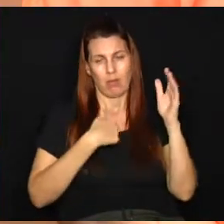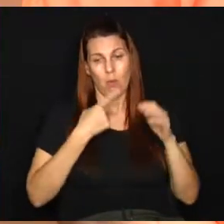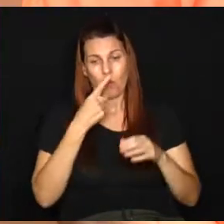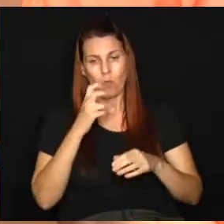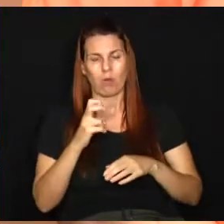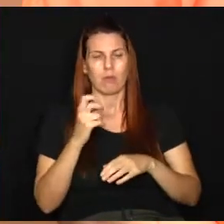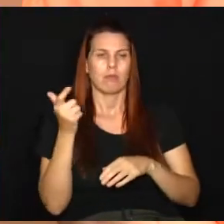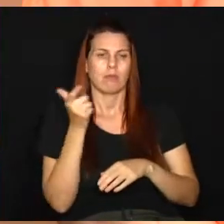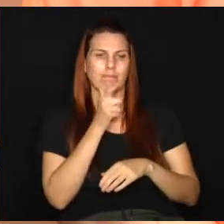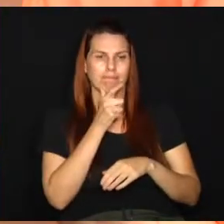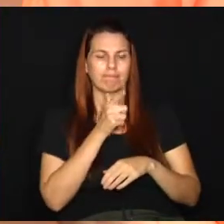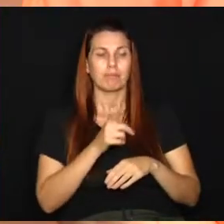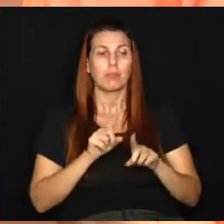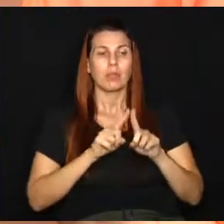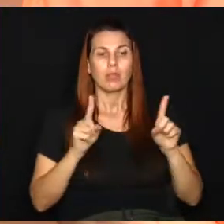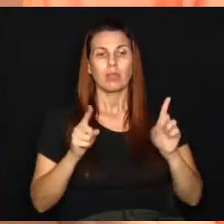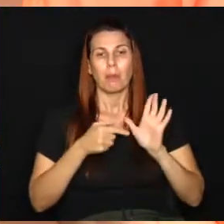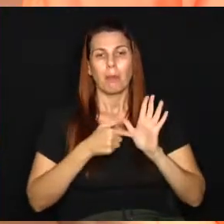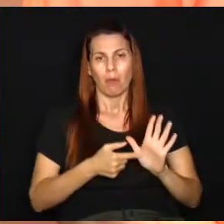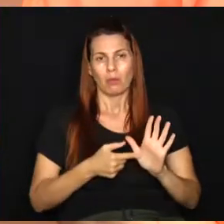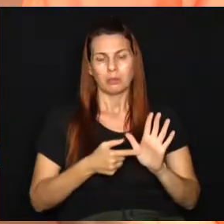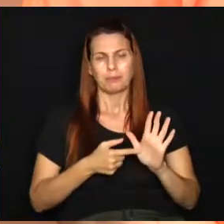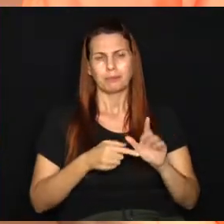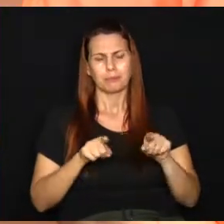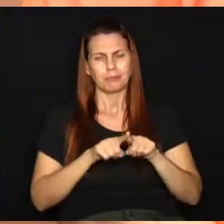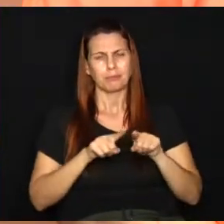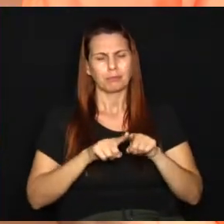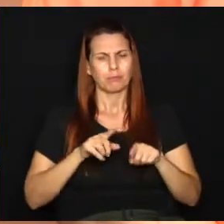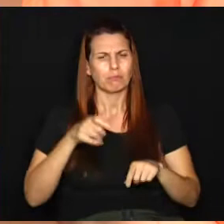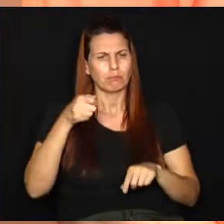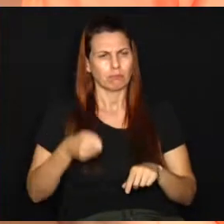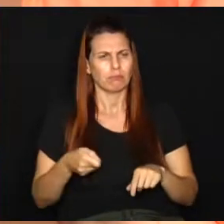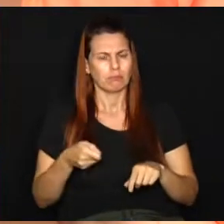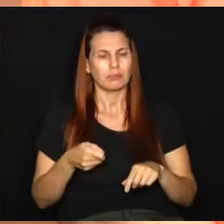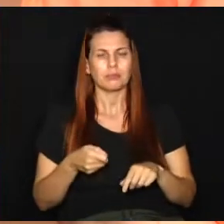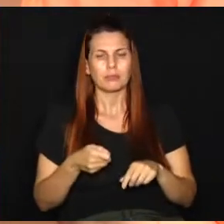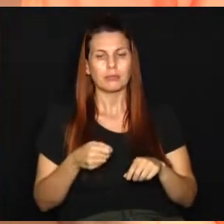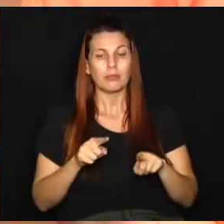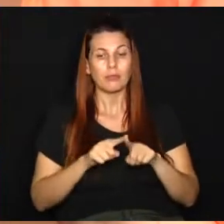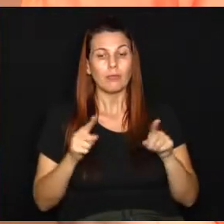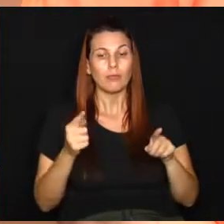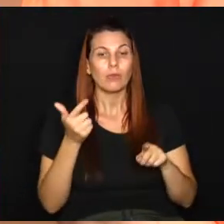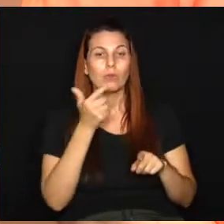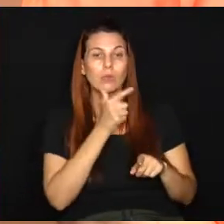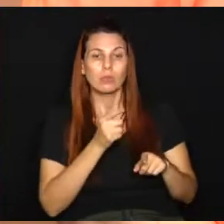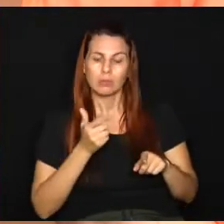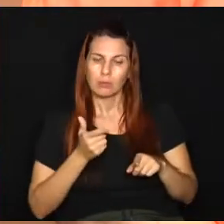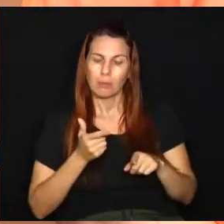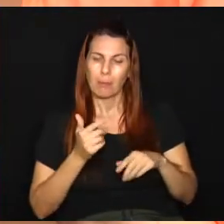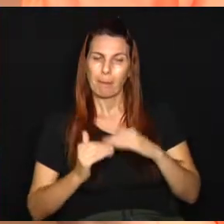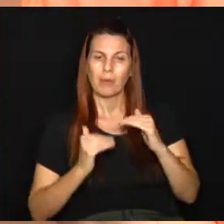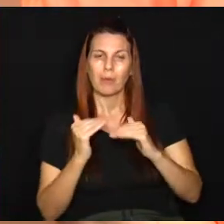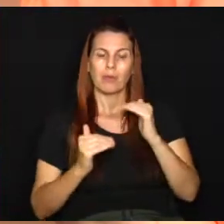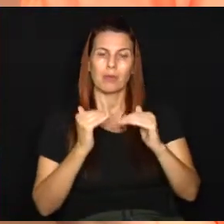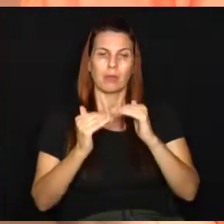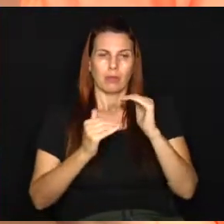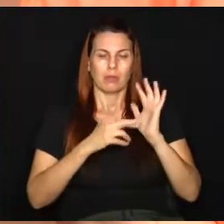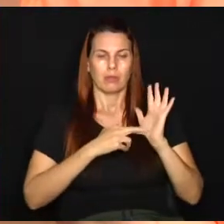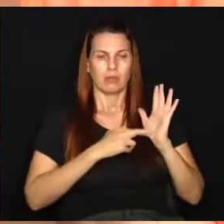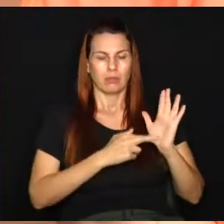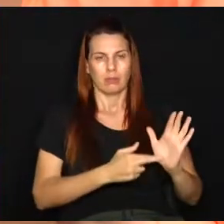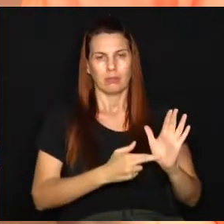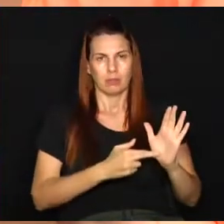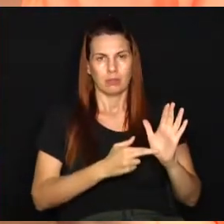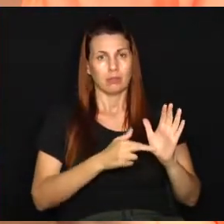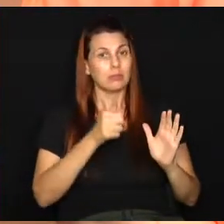de machismo, mas também as mulheres têm avançado no sentido de que é importante a representatividade